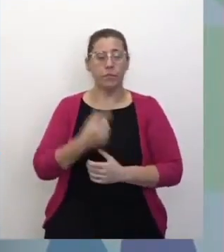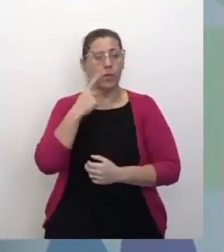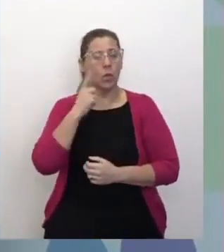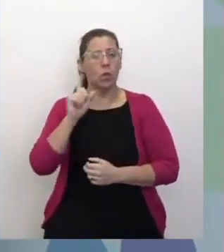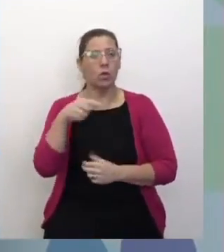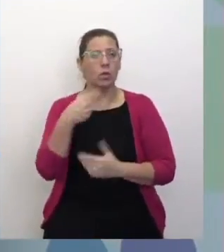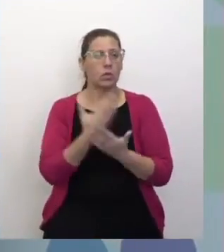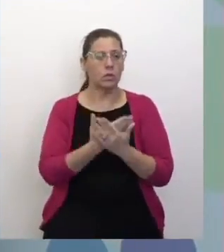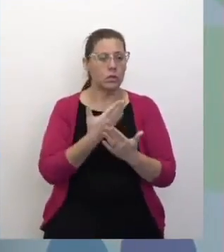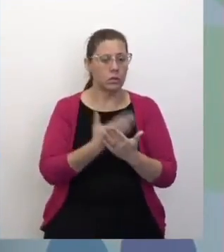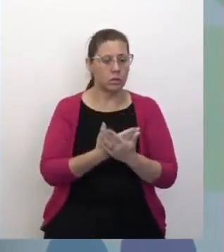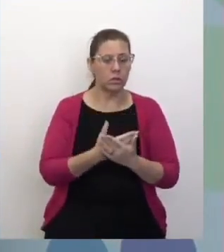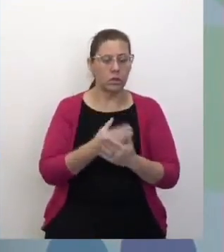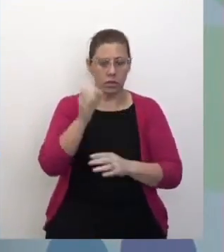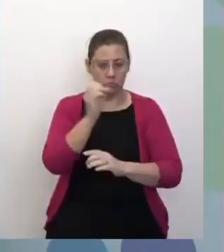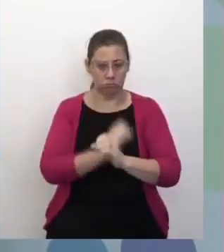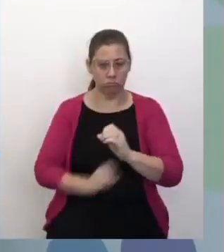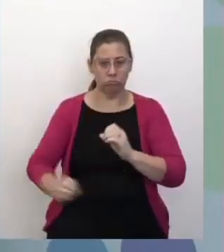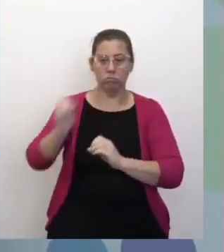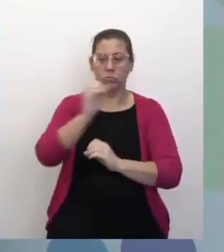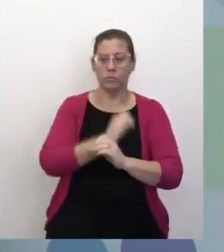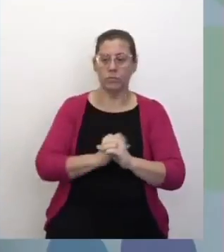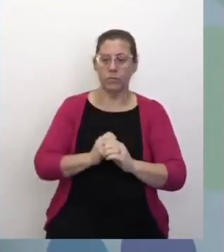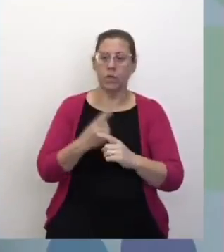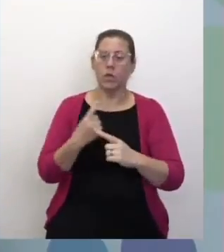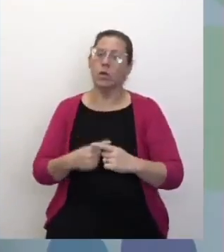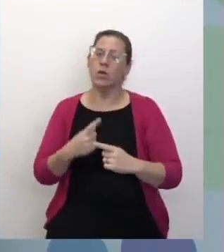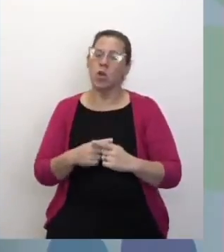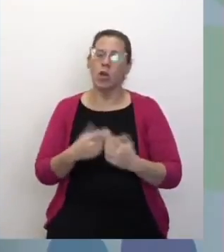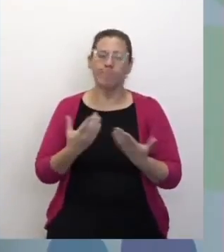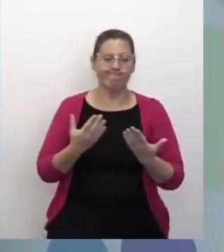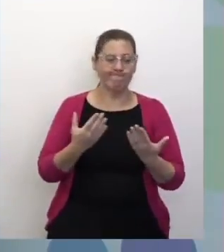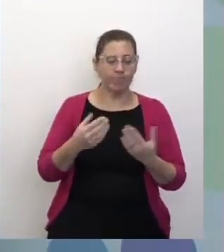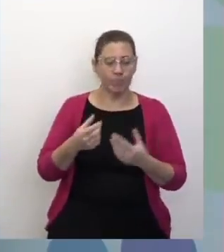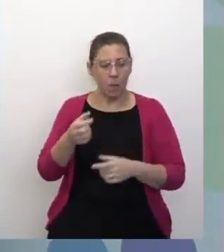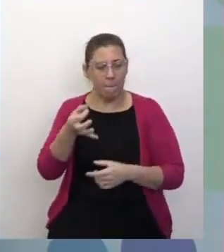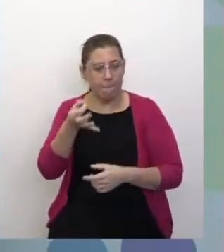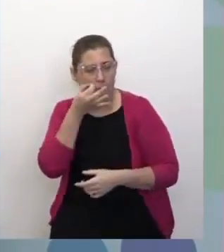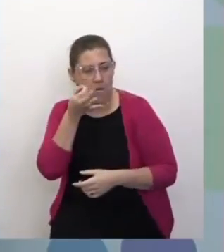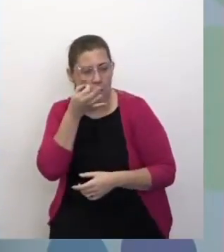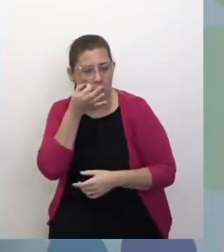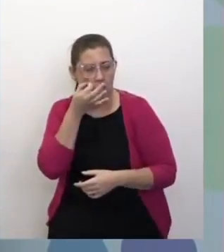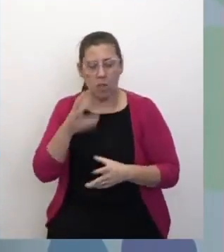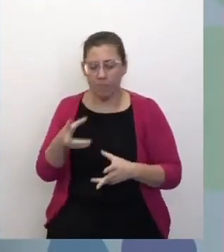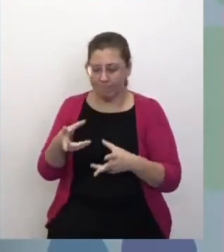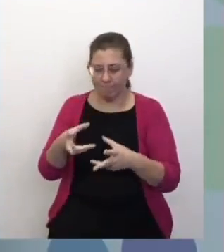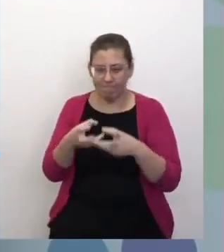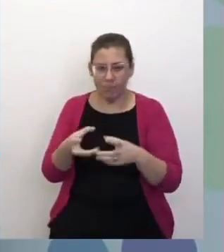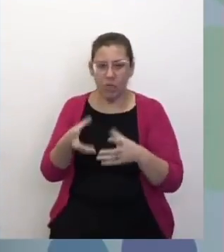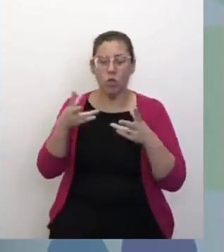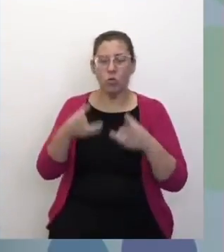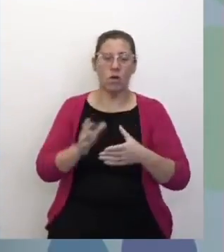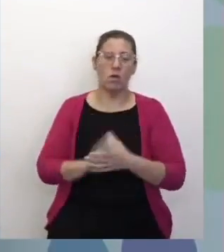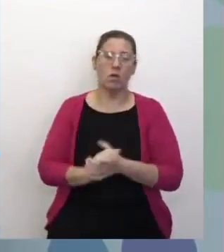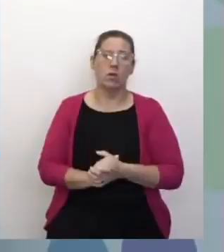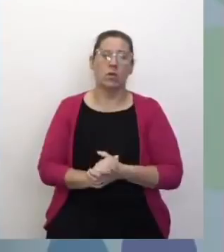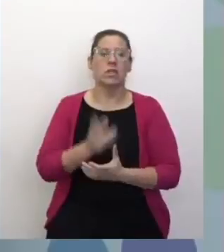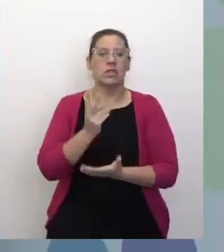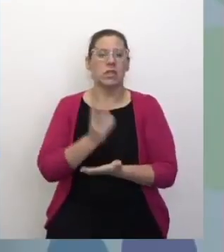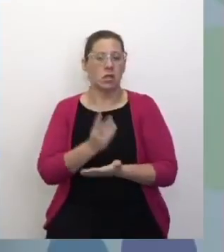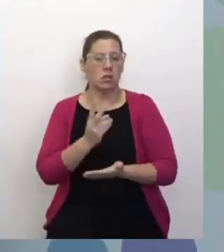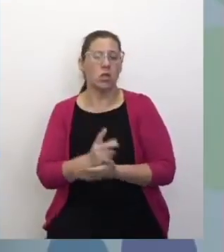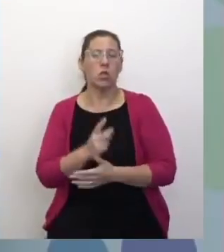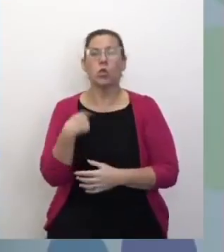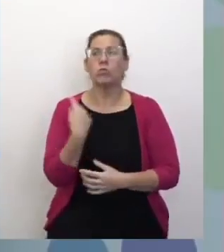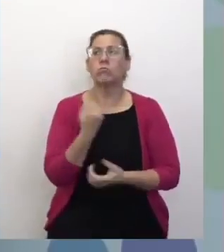a gente tem o mesmo ponto de vista, recebe aquela mesma coisa, é igual você, nosso doce favorito,